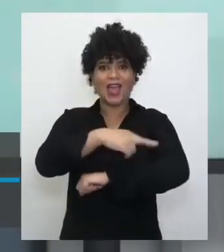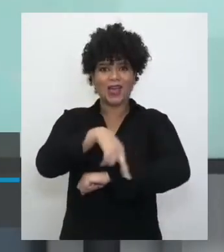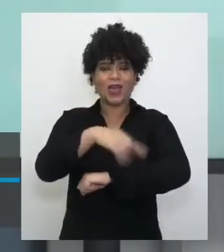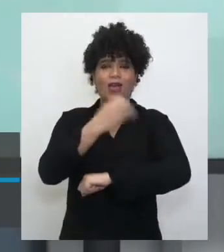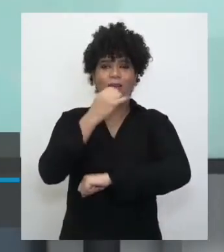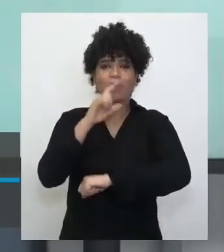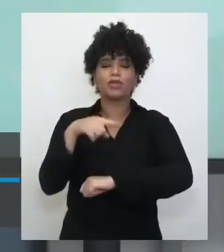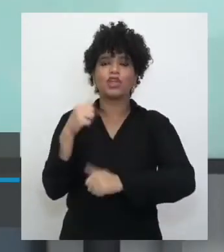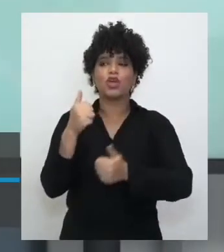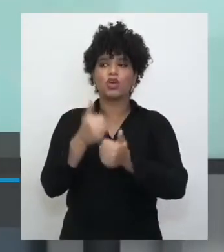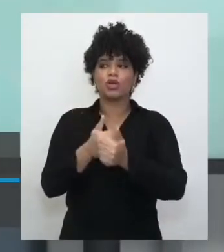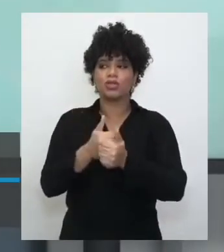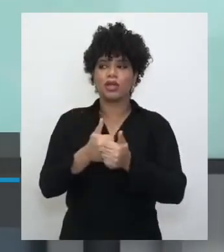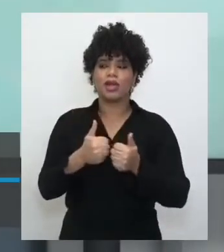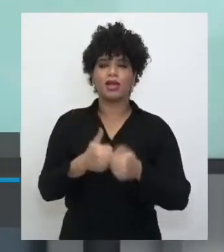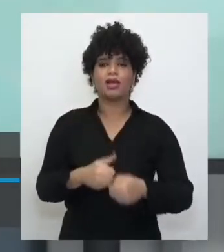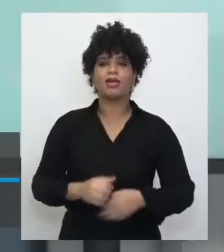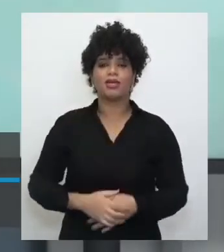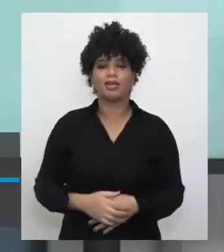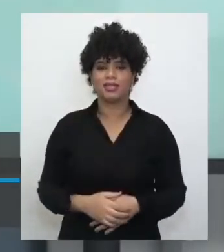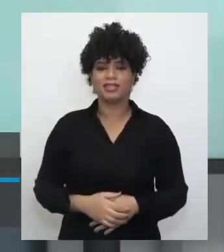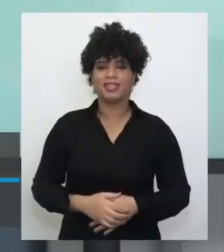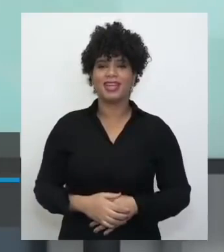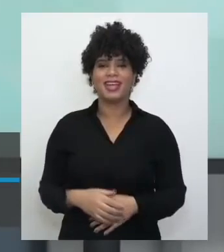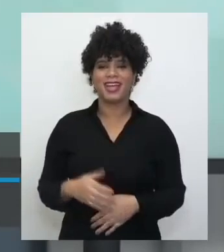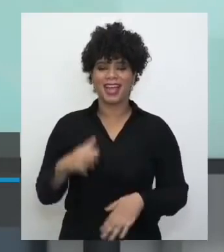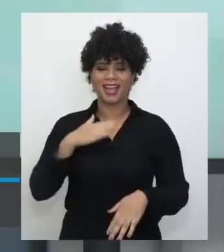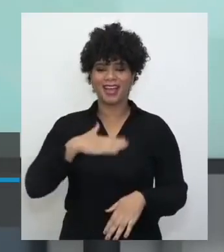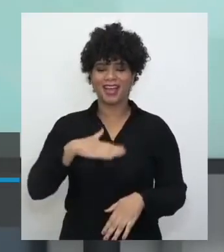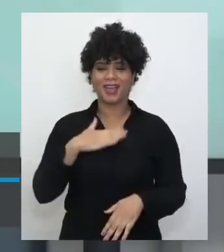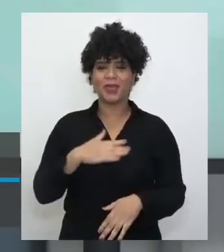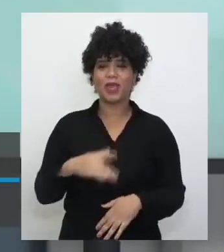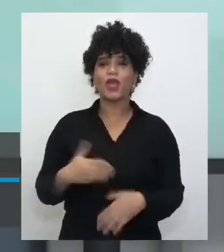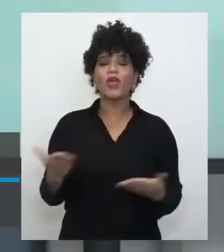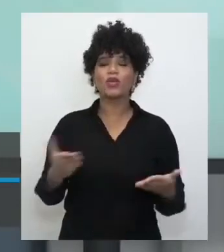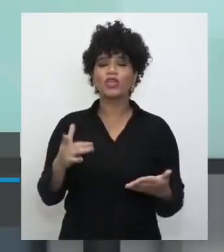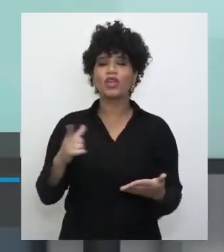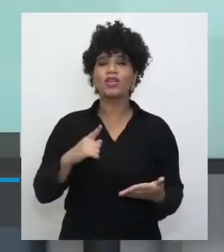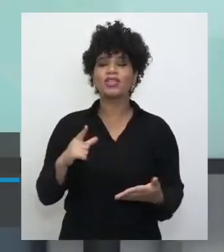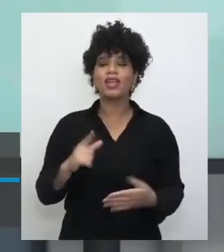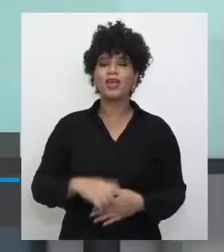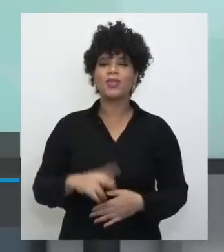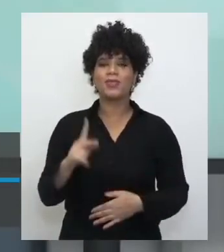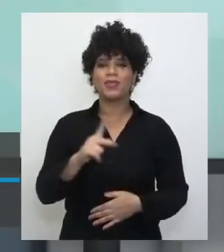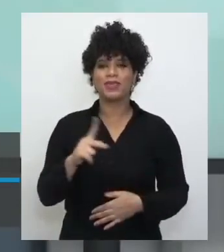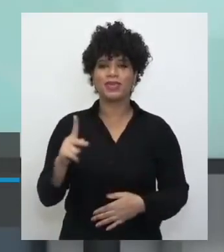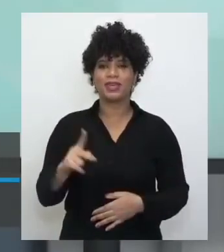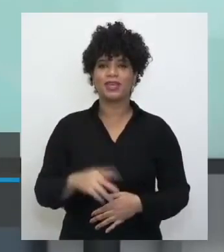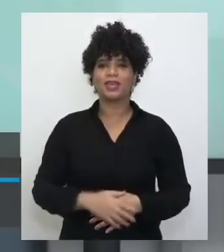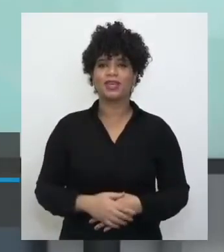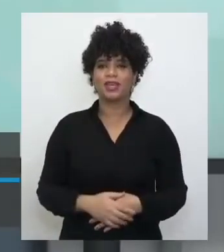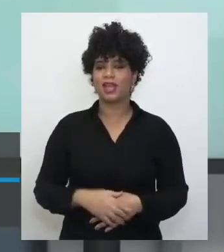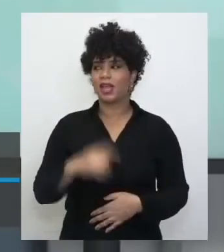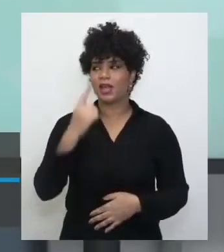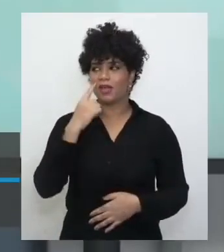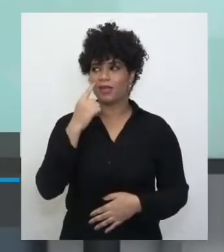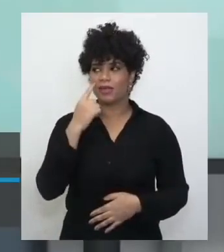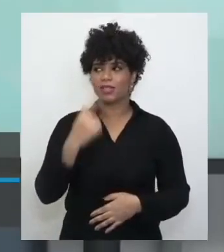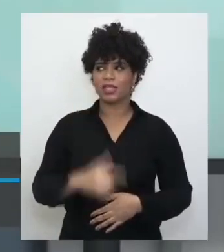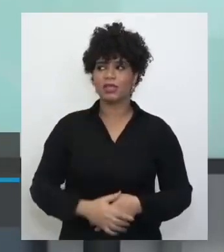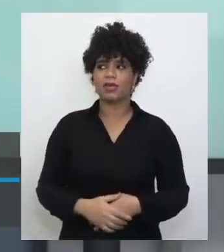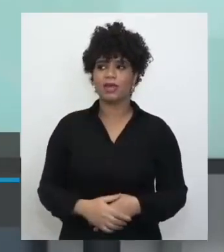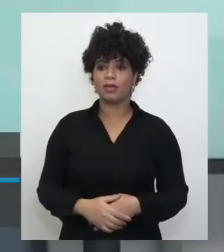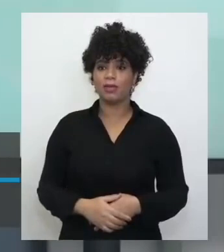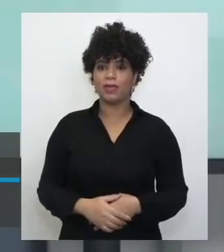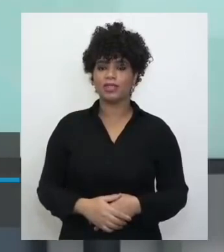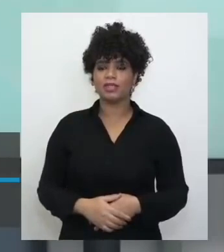vai conseguir acompanhar aí tranquilamente, tá bom? E claro que hoje eu conto com a ajuda dos professores que estão aí acompanhando a aula para me ajudar no chat, já que